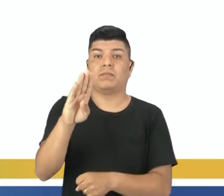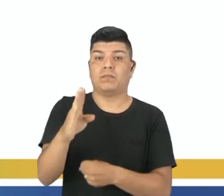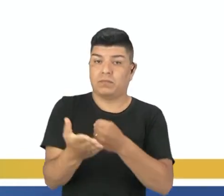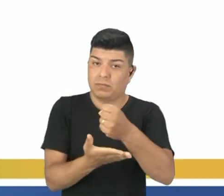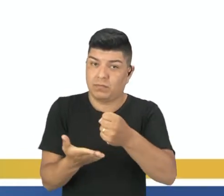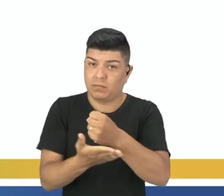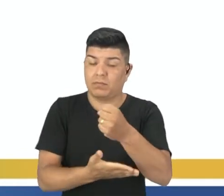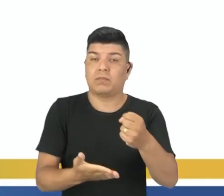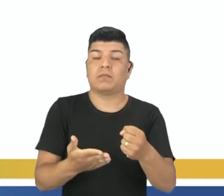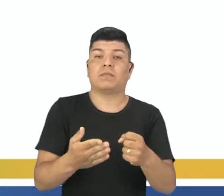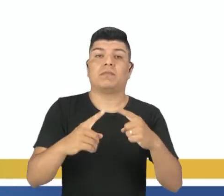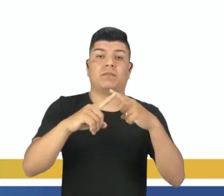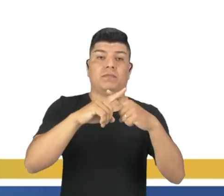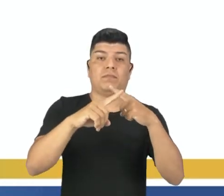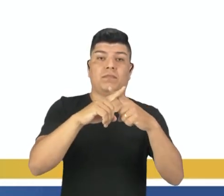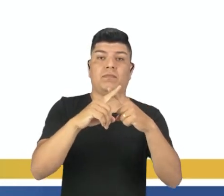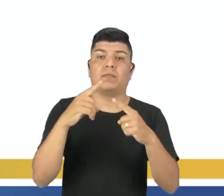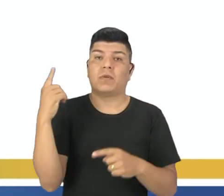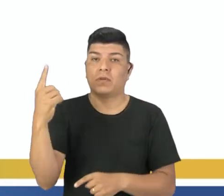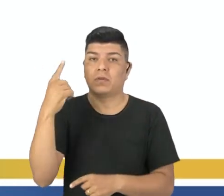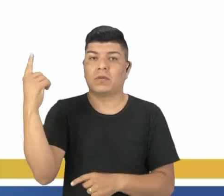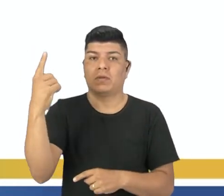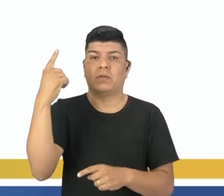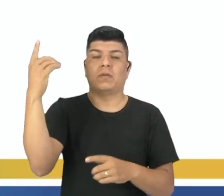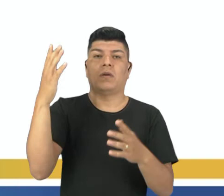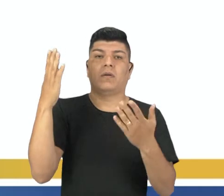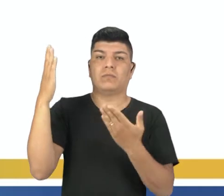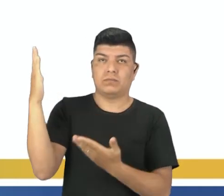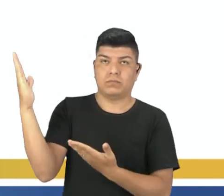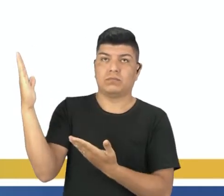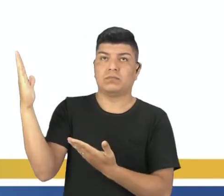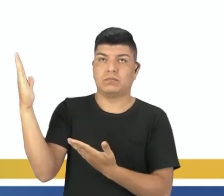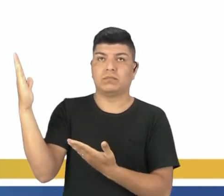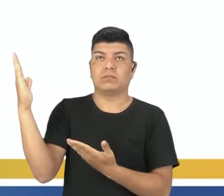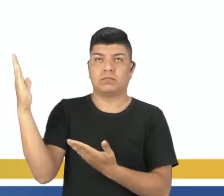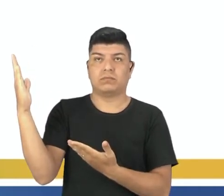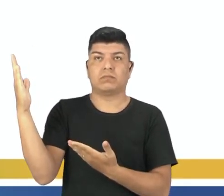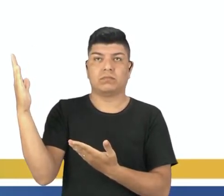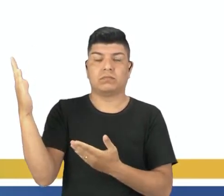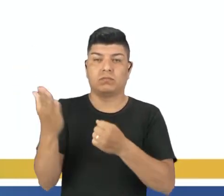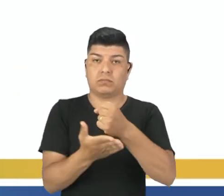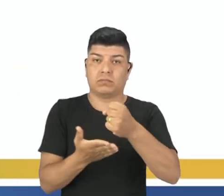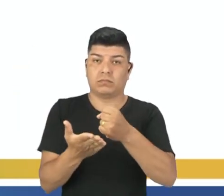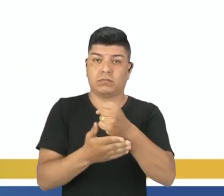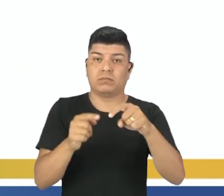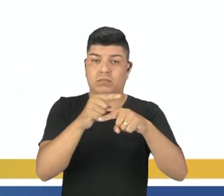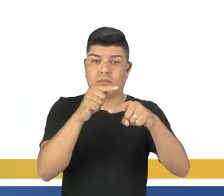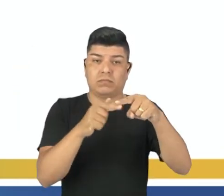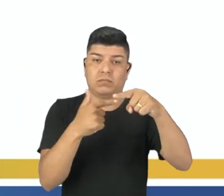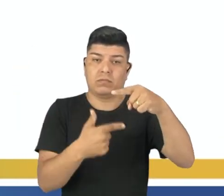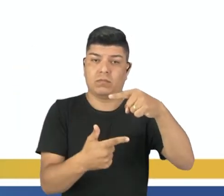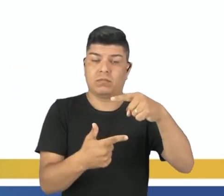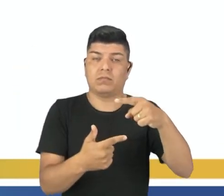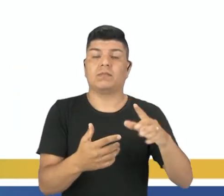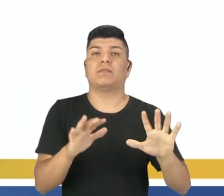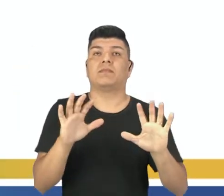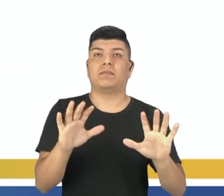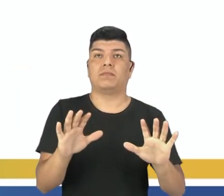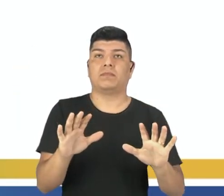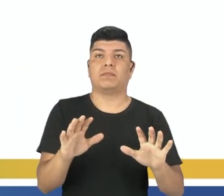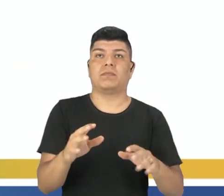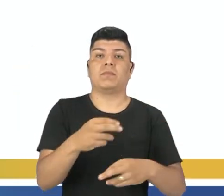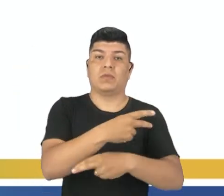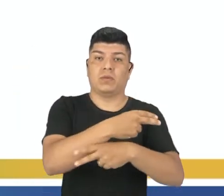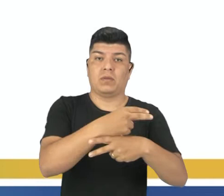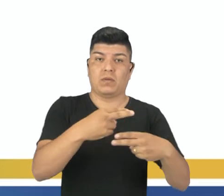base né às vezes altura relativa né a essas bases dividido para dois ou seja